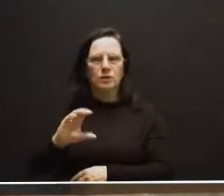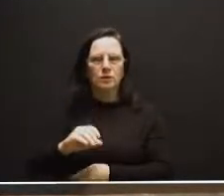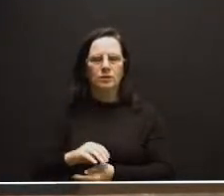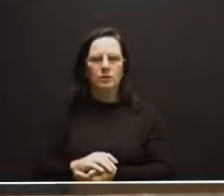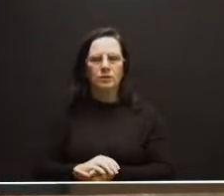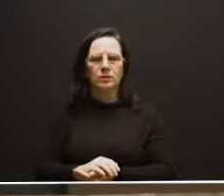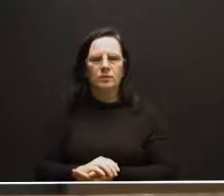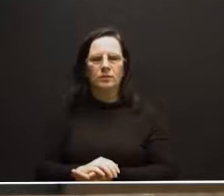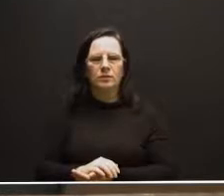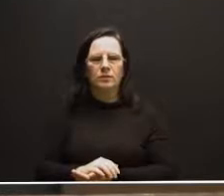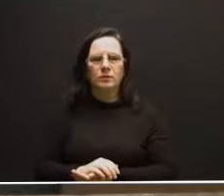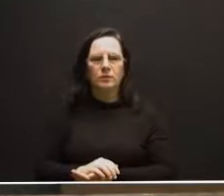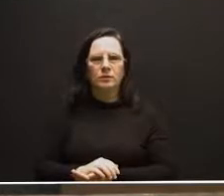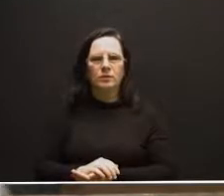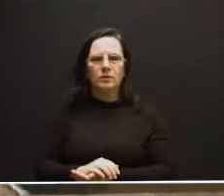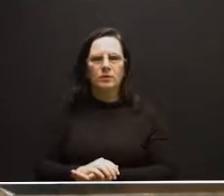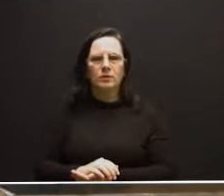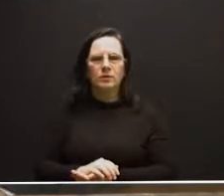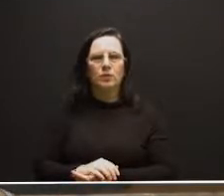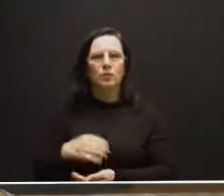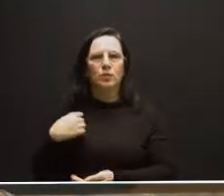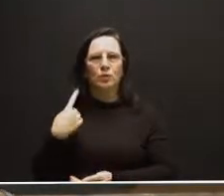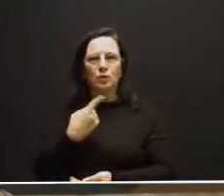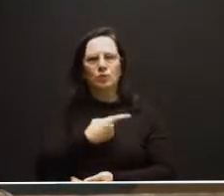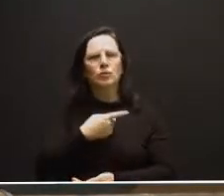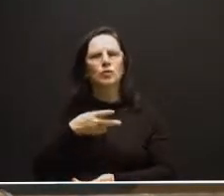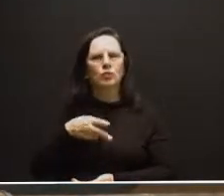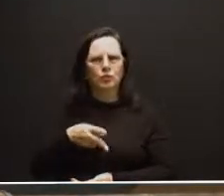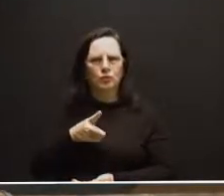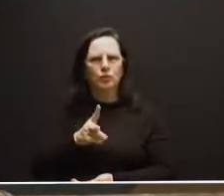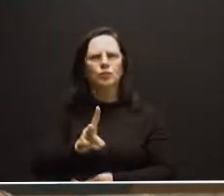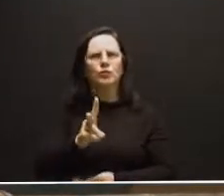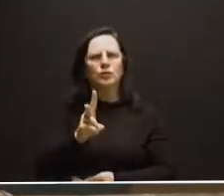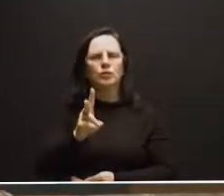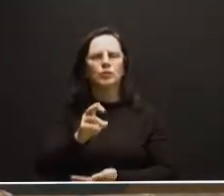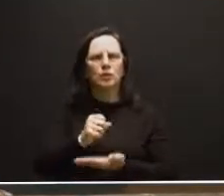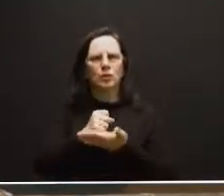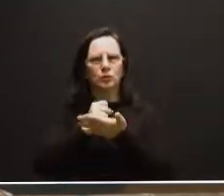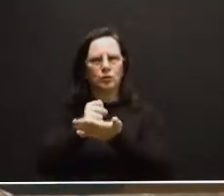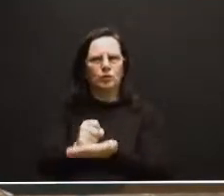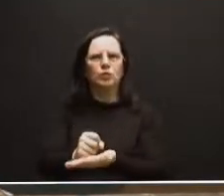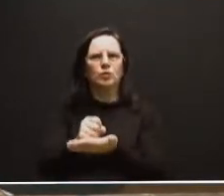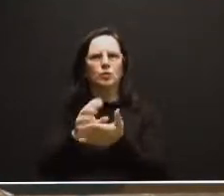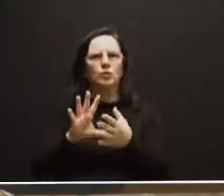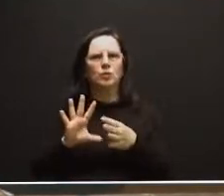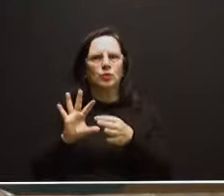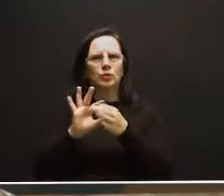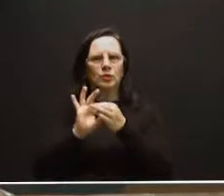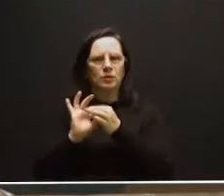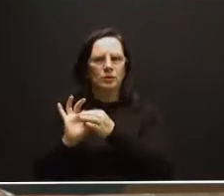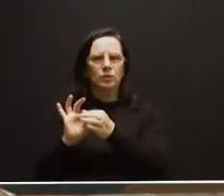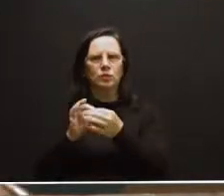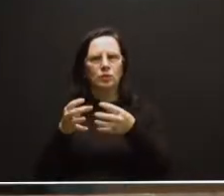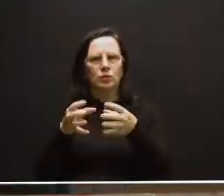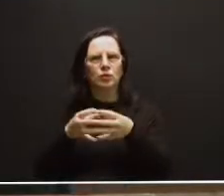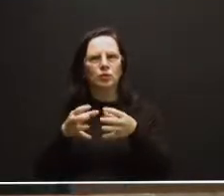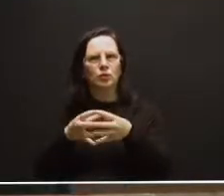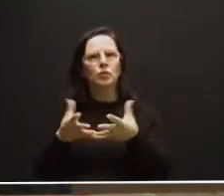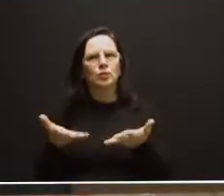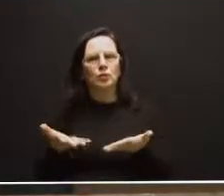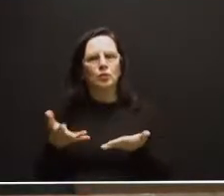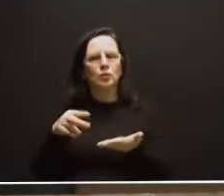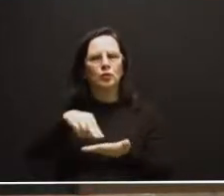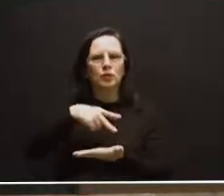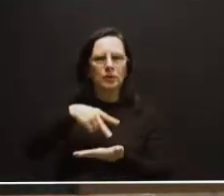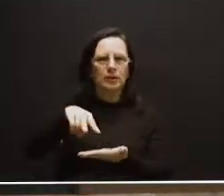aqui de nós continuarmos com a mesma batida de mãos dadas aí na luta pelos grupos artísticos mas também